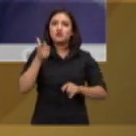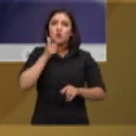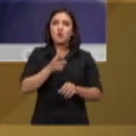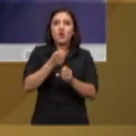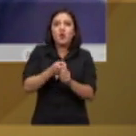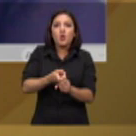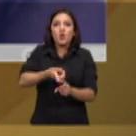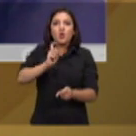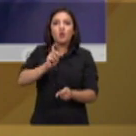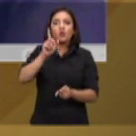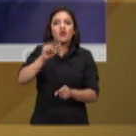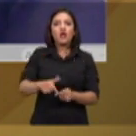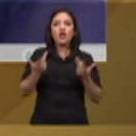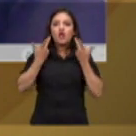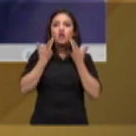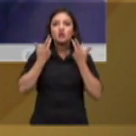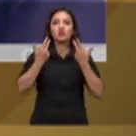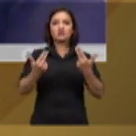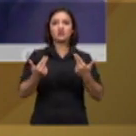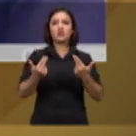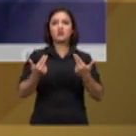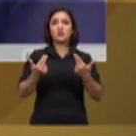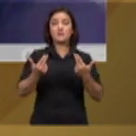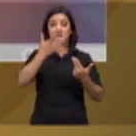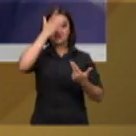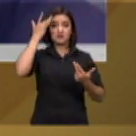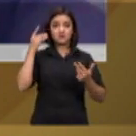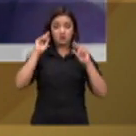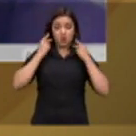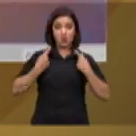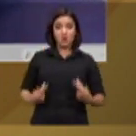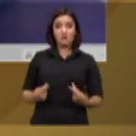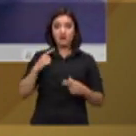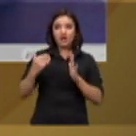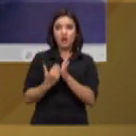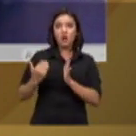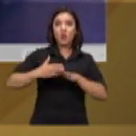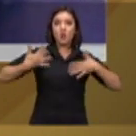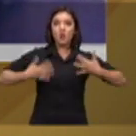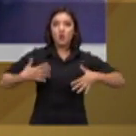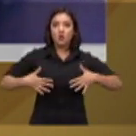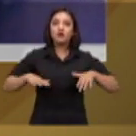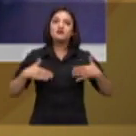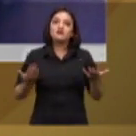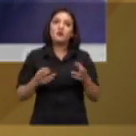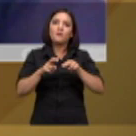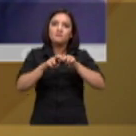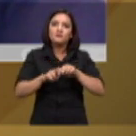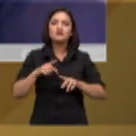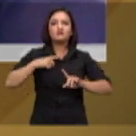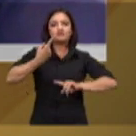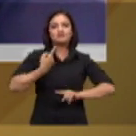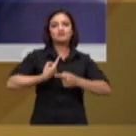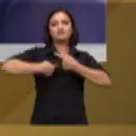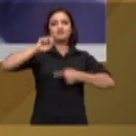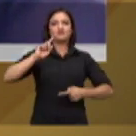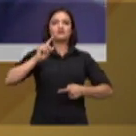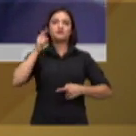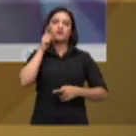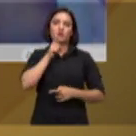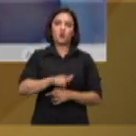é naturalmente supervalorizada pelos homens, e disso decorre o sucesso universal das